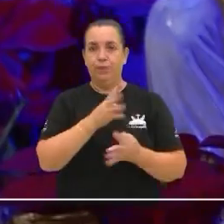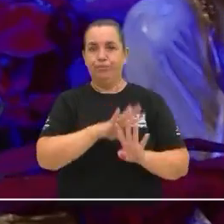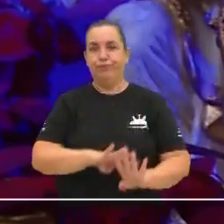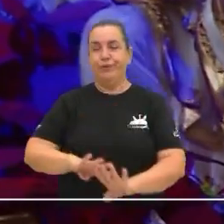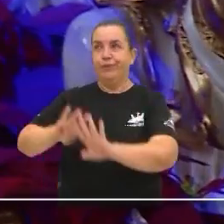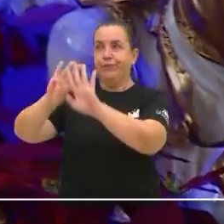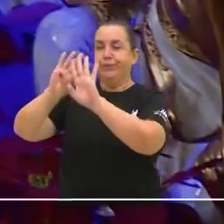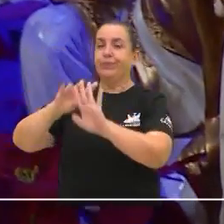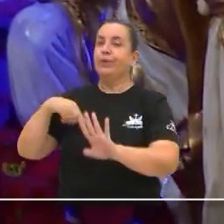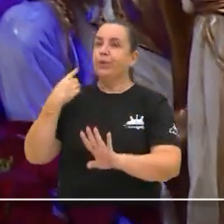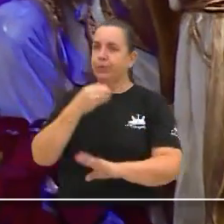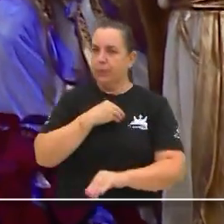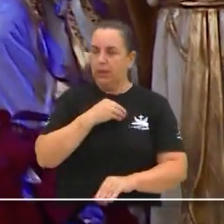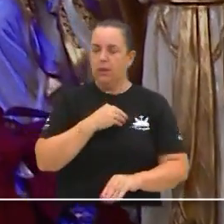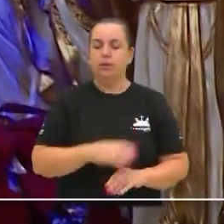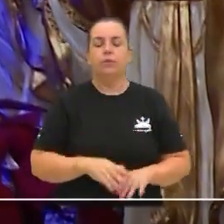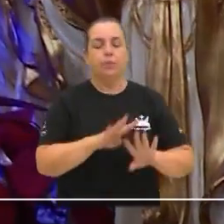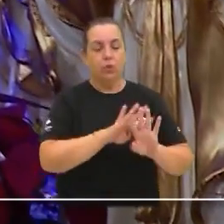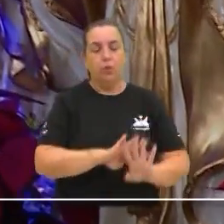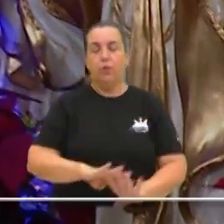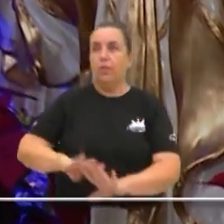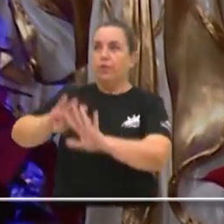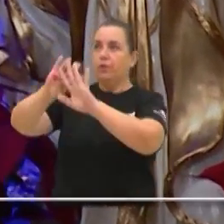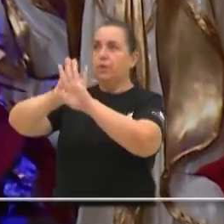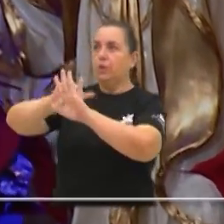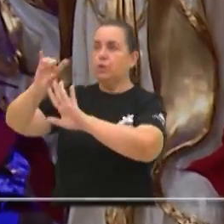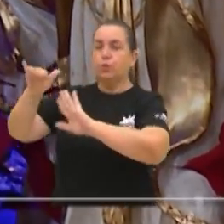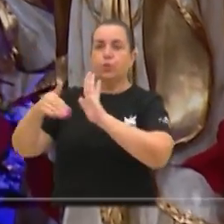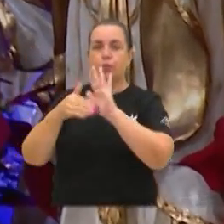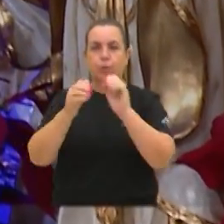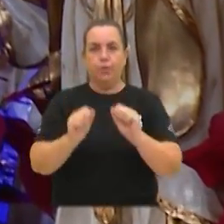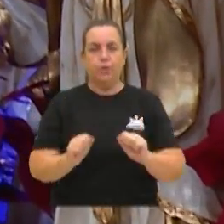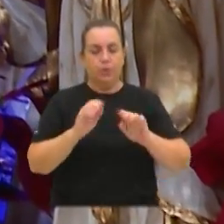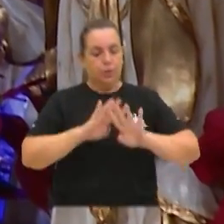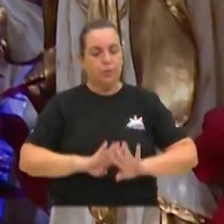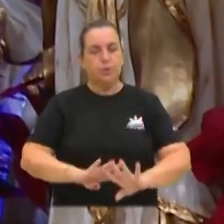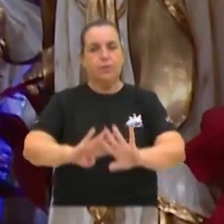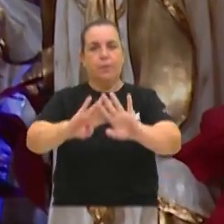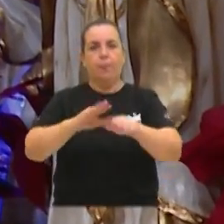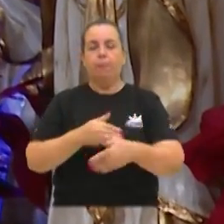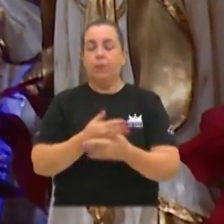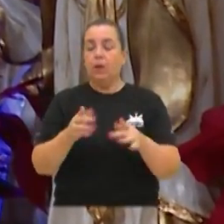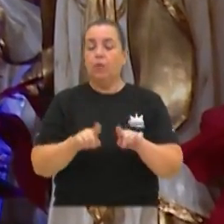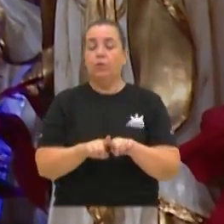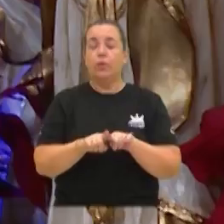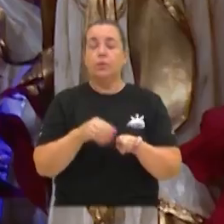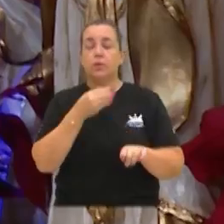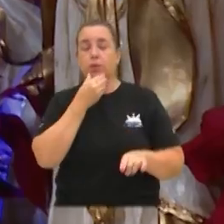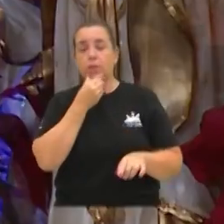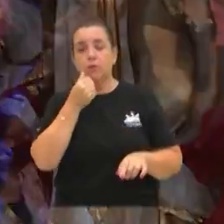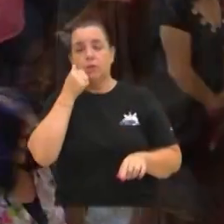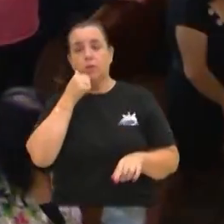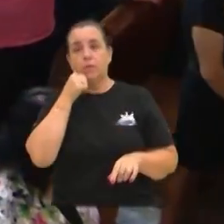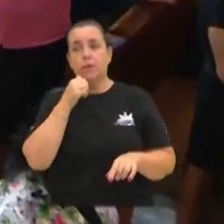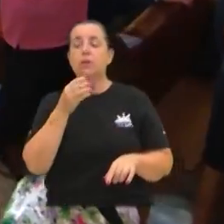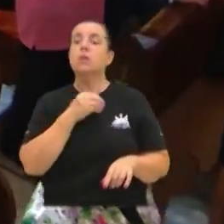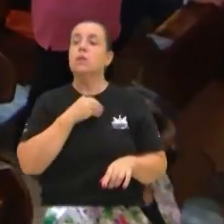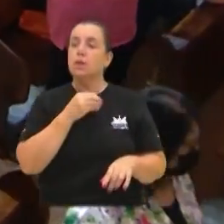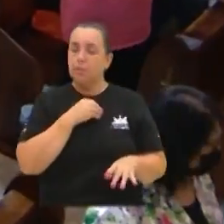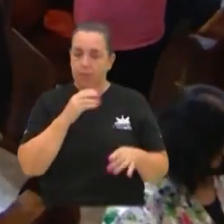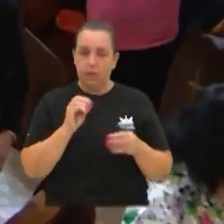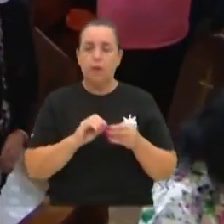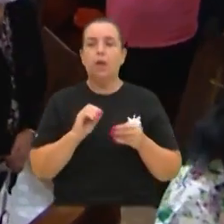Confessemos os nossos pecados. Confesso a Deus Todo-Poderoso e a vós, irmãos e